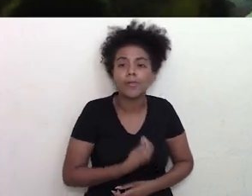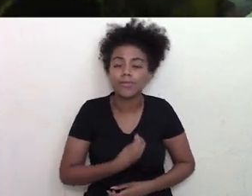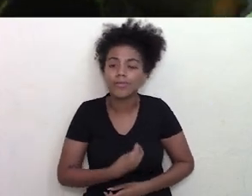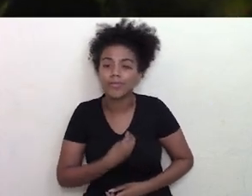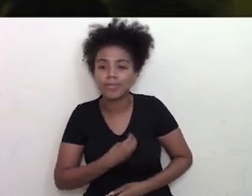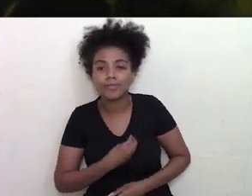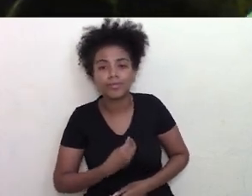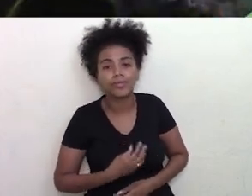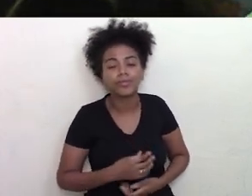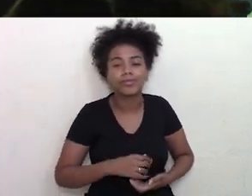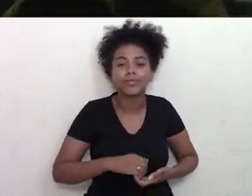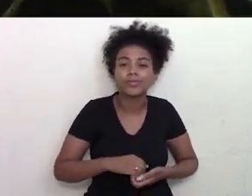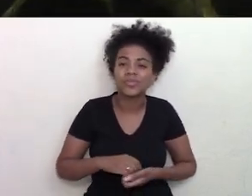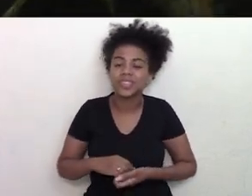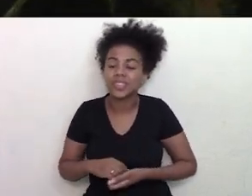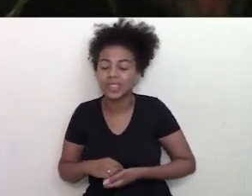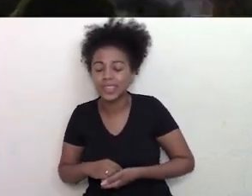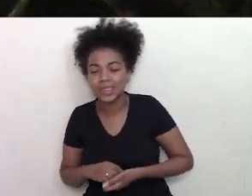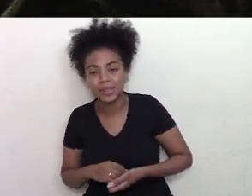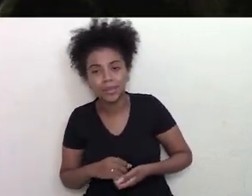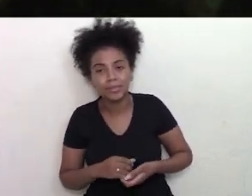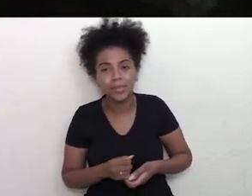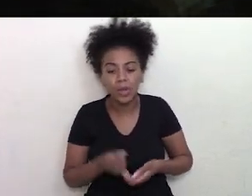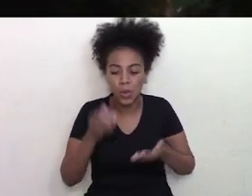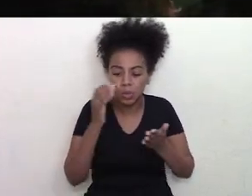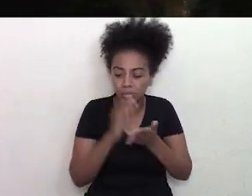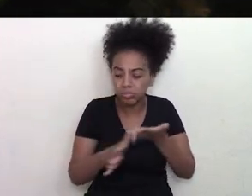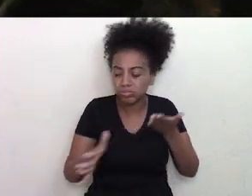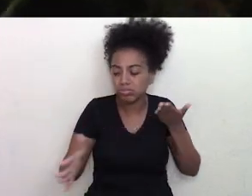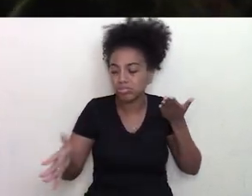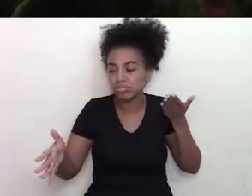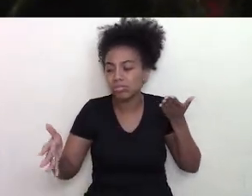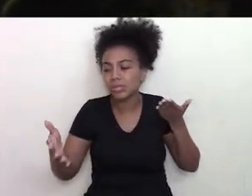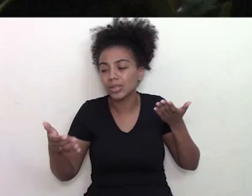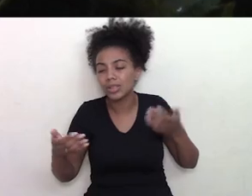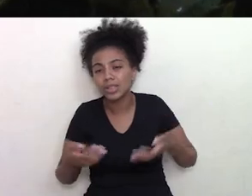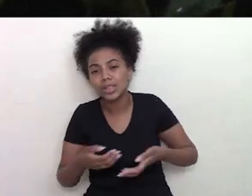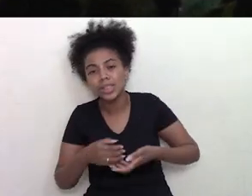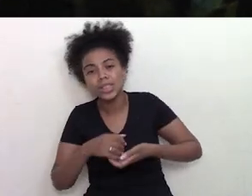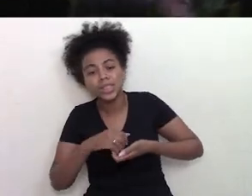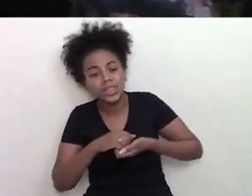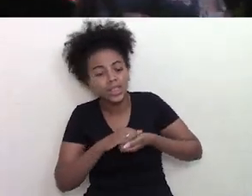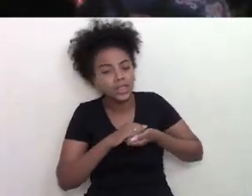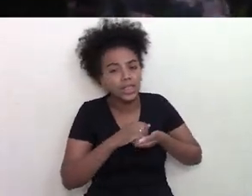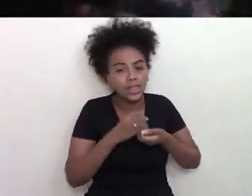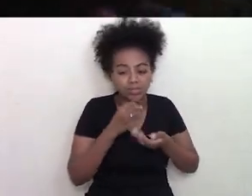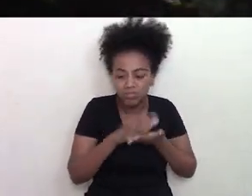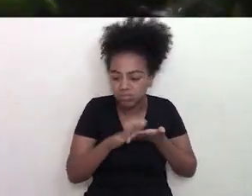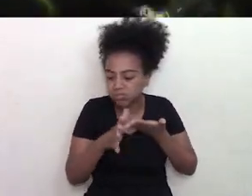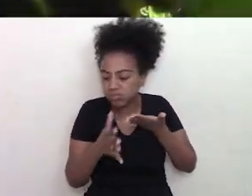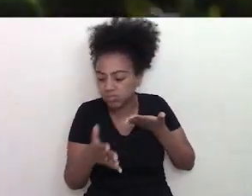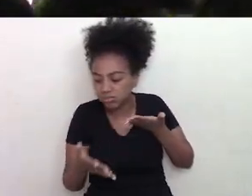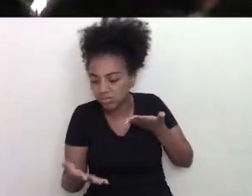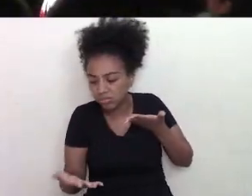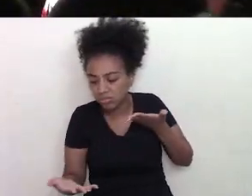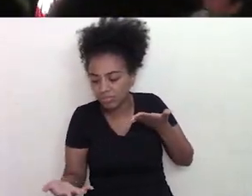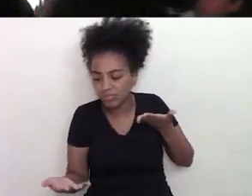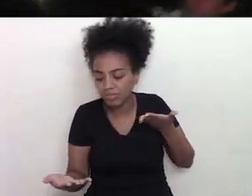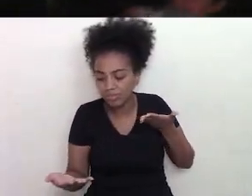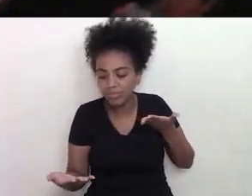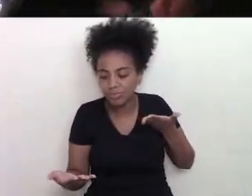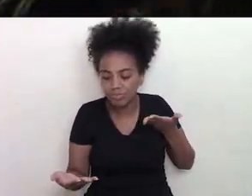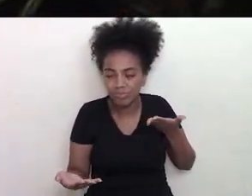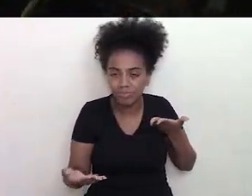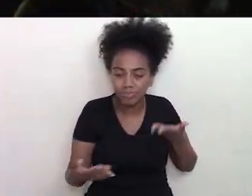cada detalhe que perdi foi um grão. E quantos grãos deixei cair? Será que já?